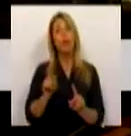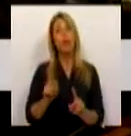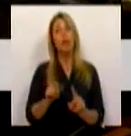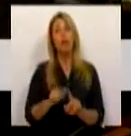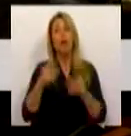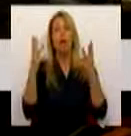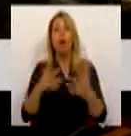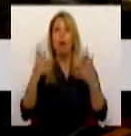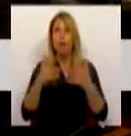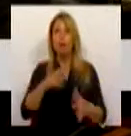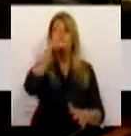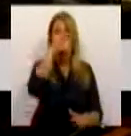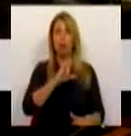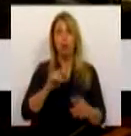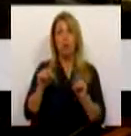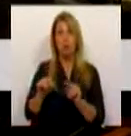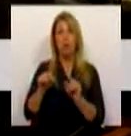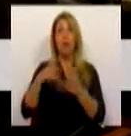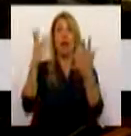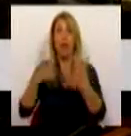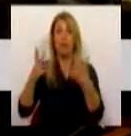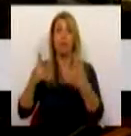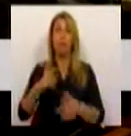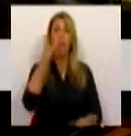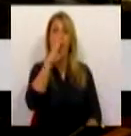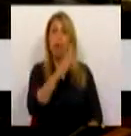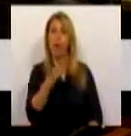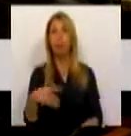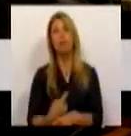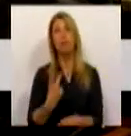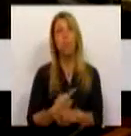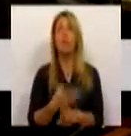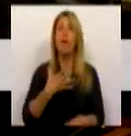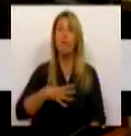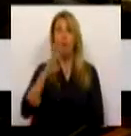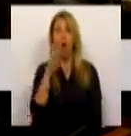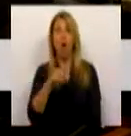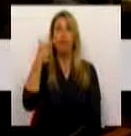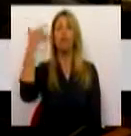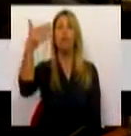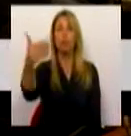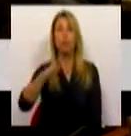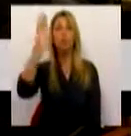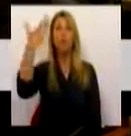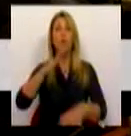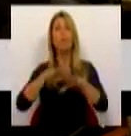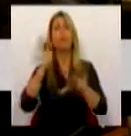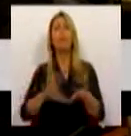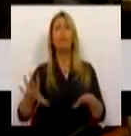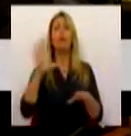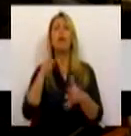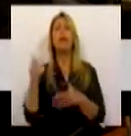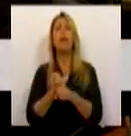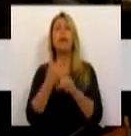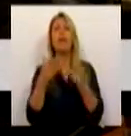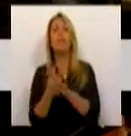Estes dois orçamentos de Estado que passaram nesta Assembleia, um ainda em execução e quer olhar para o futuro. A primeira diz respeito à trajetória de emprego. A